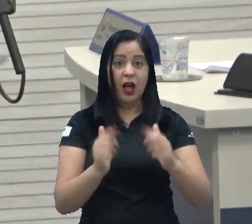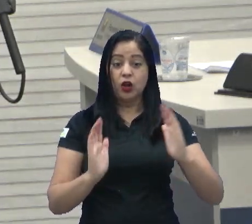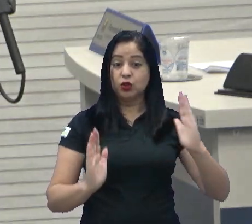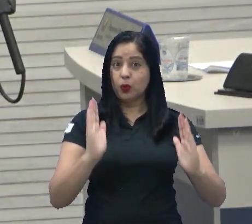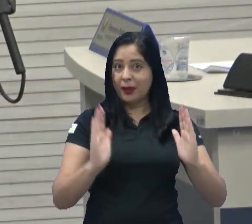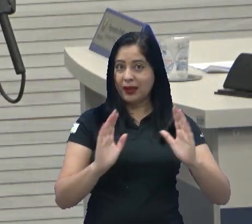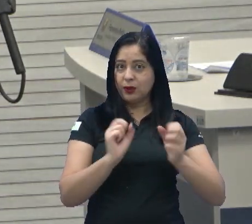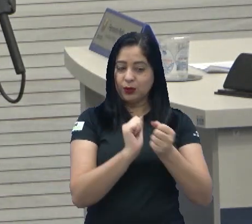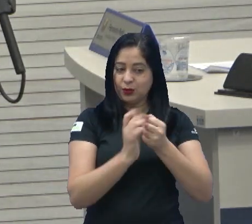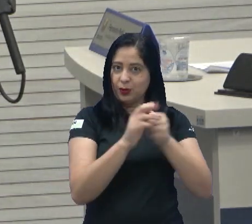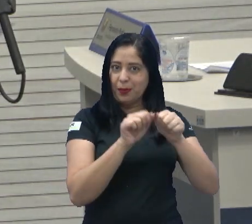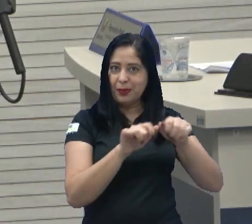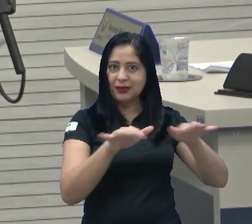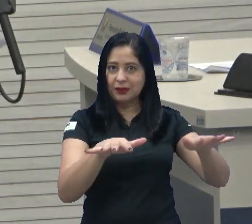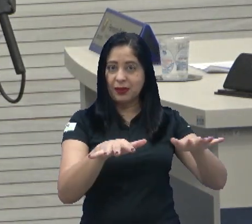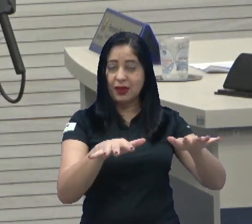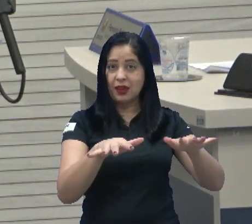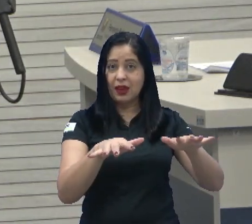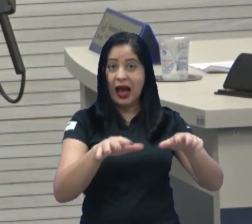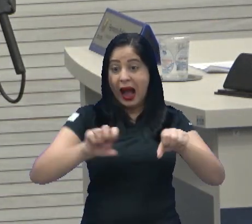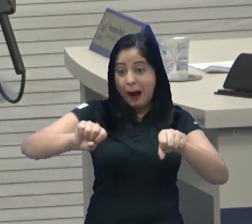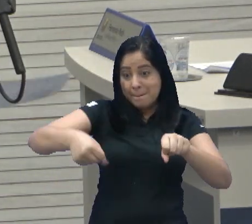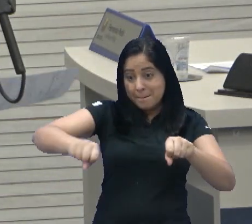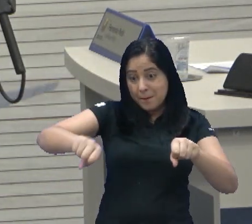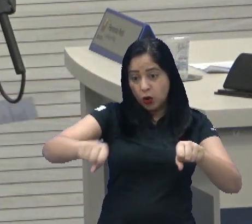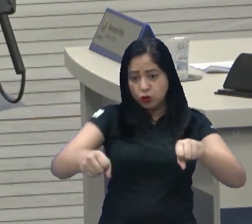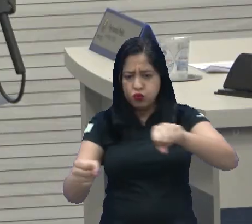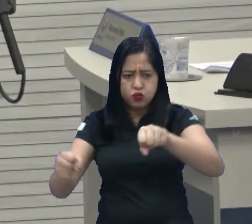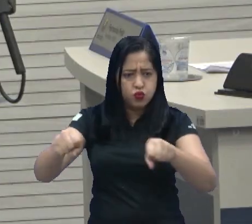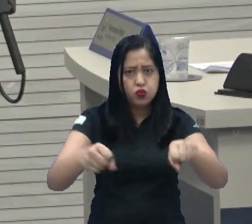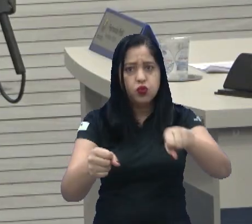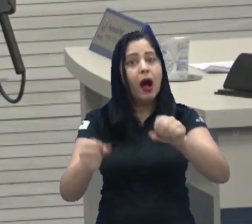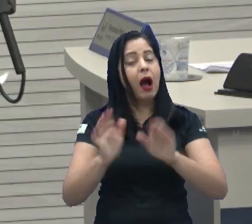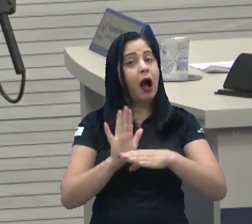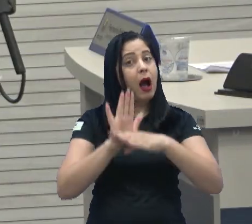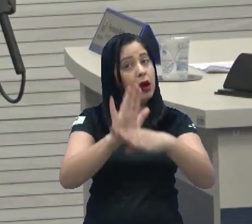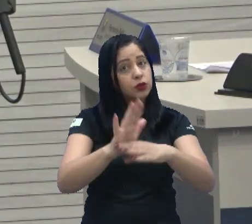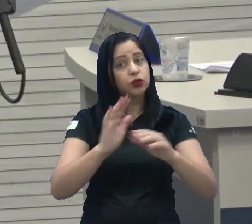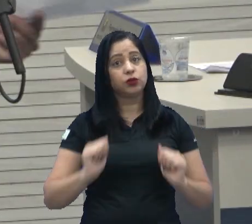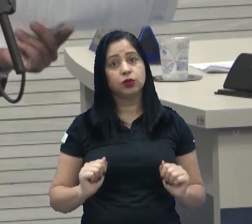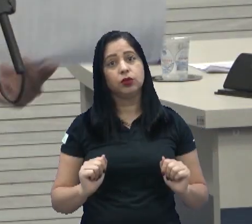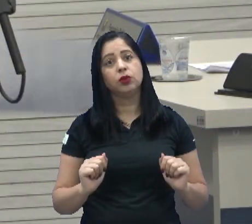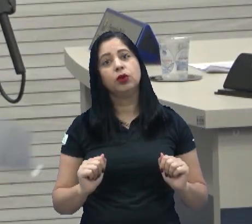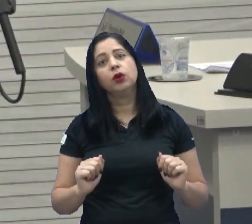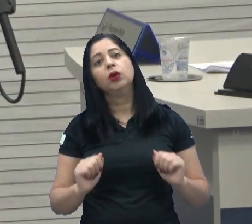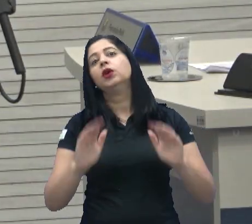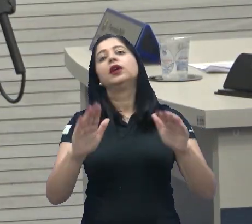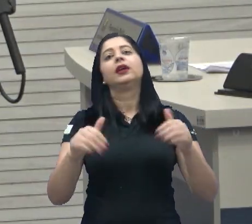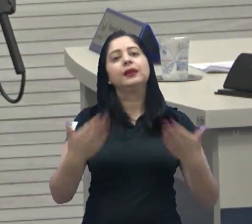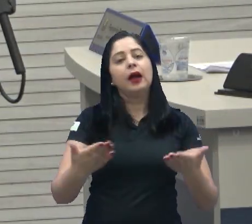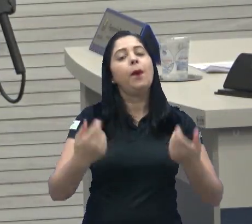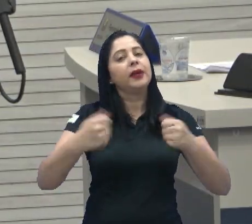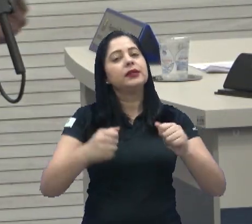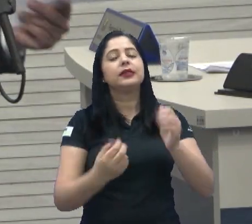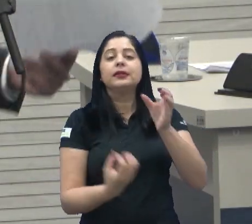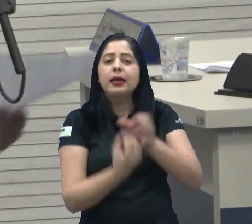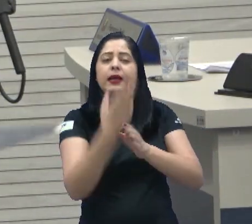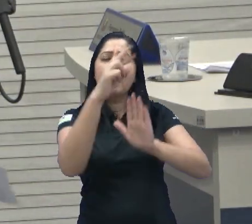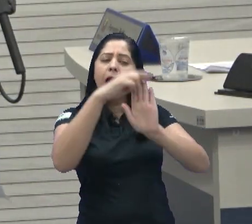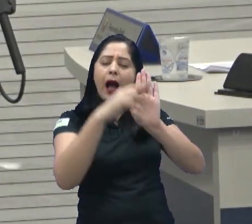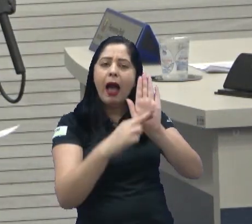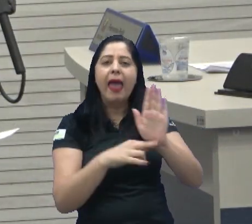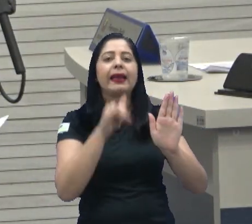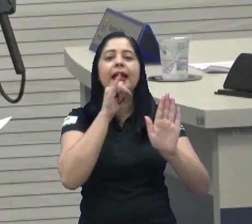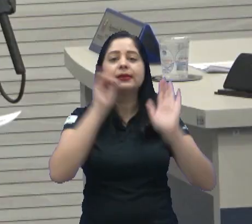obviamente tem a questão da segurança, que nós vamos tratar na regulamentação, qual o capacete, qual o tipo de uniforme, qual o tipo da